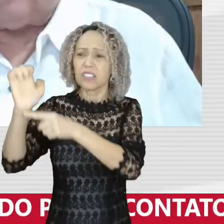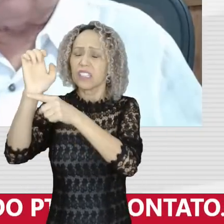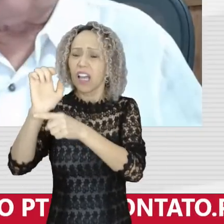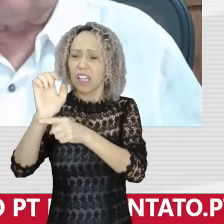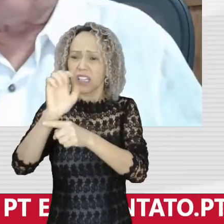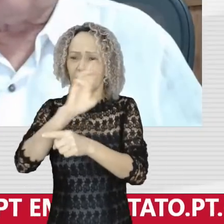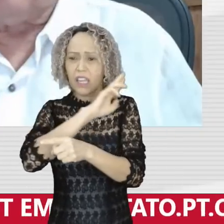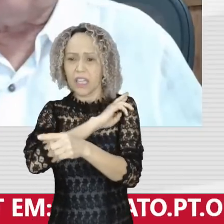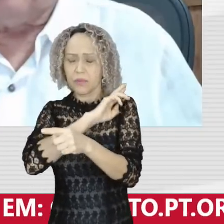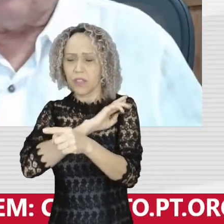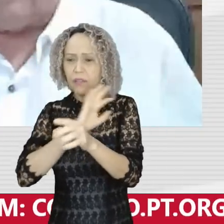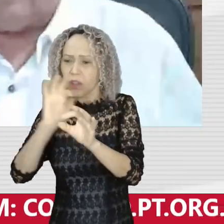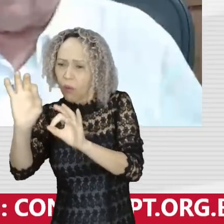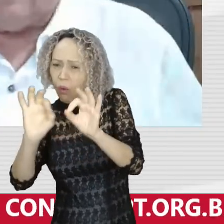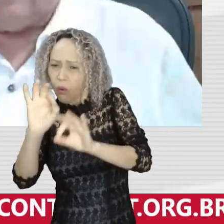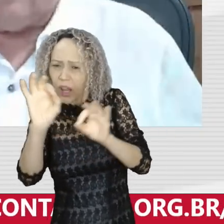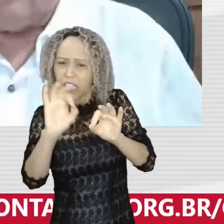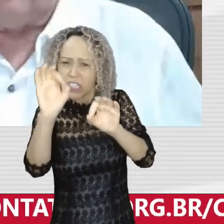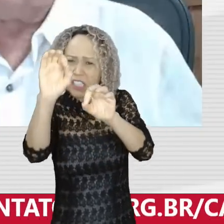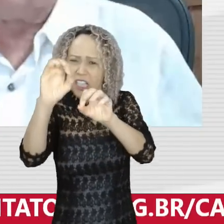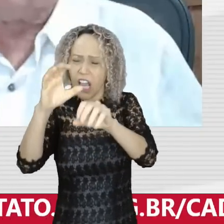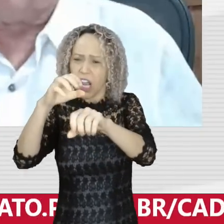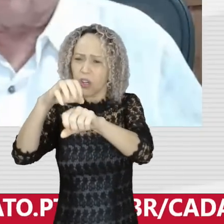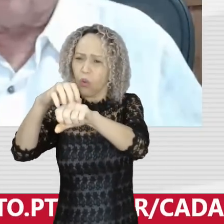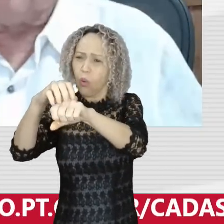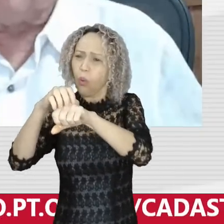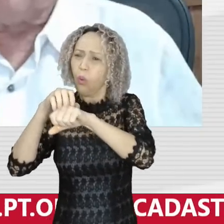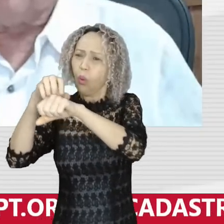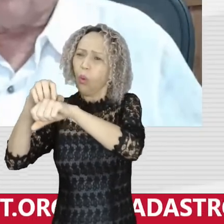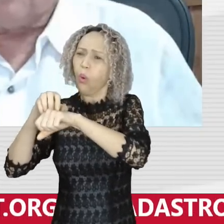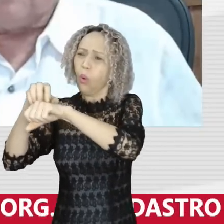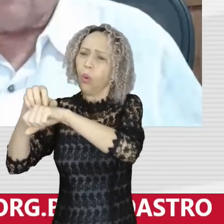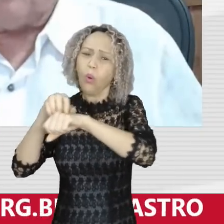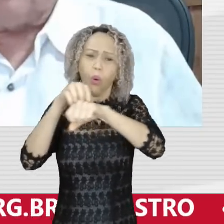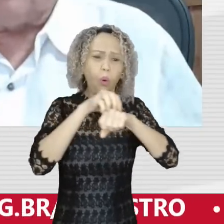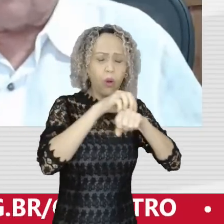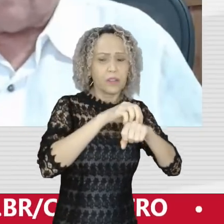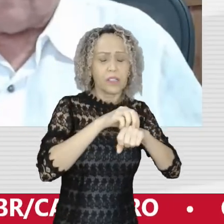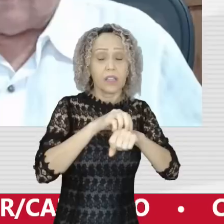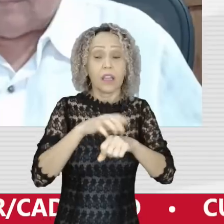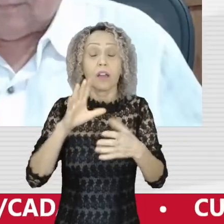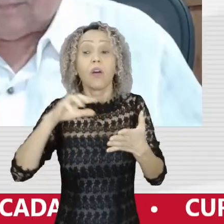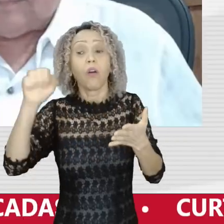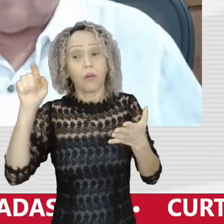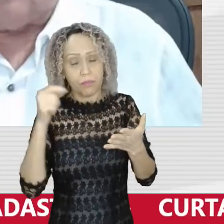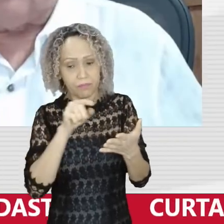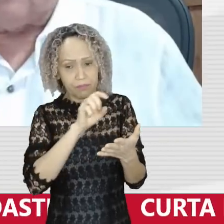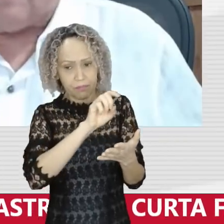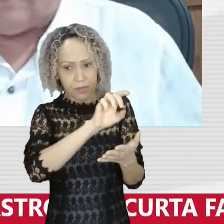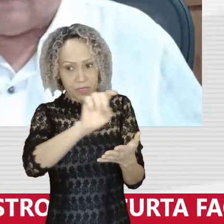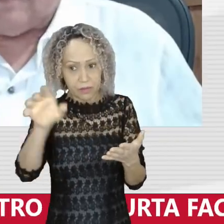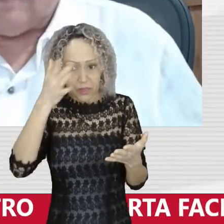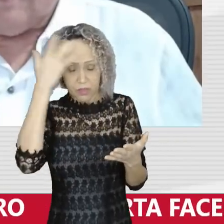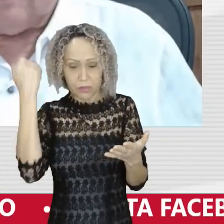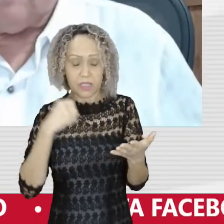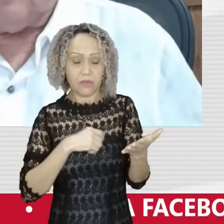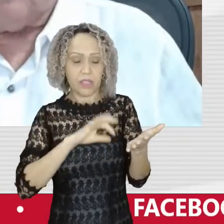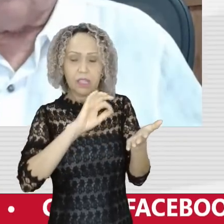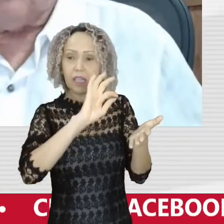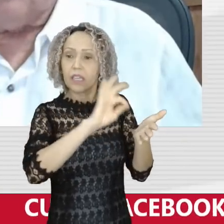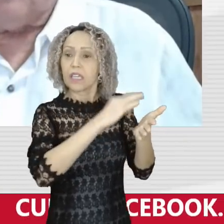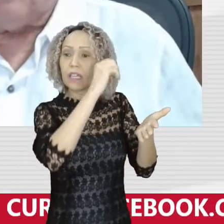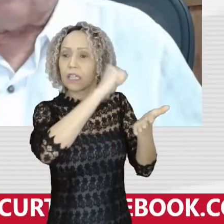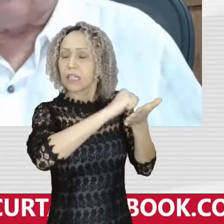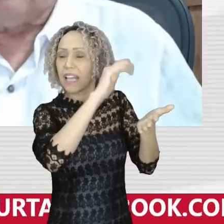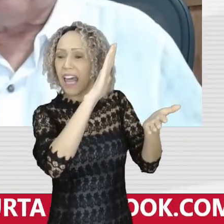façam seu cadastro conosco. Nós precisamos saber quem é, de onde está vindo, quem são os responsáveis, se precisa de alojamento,